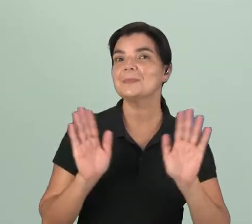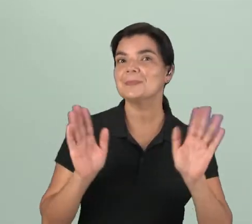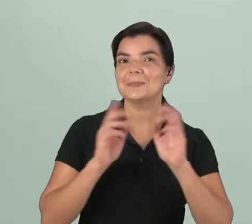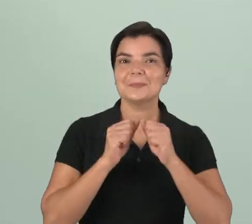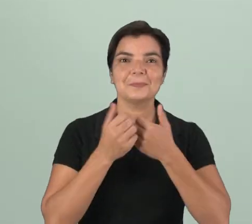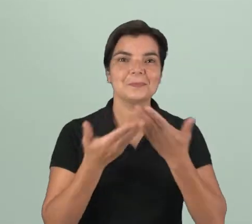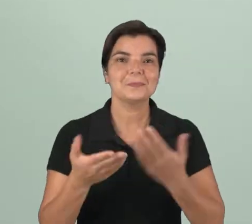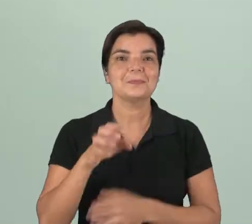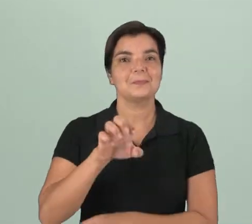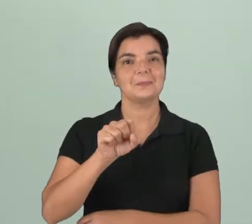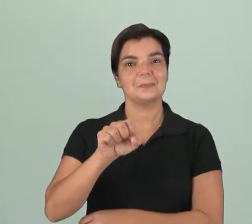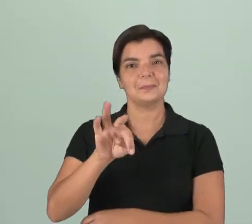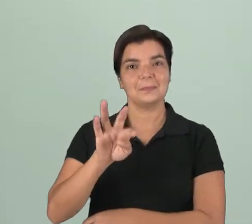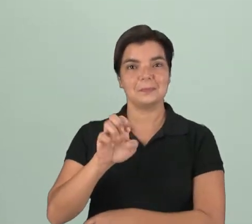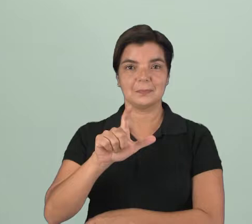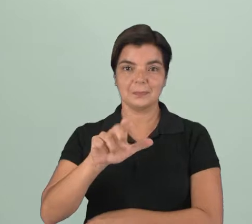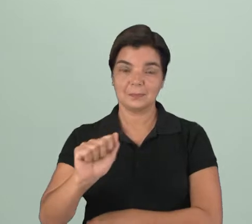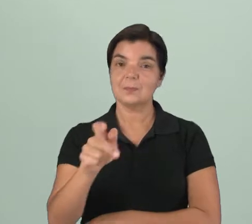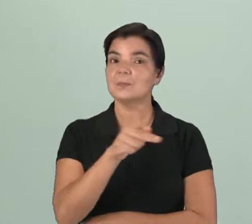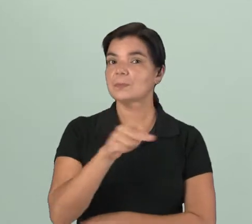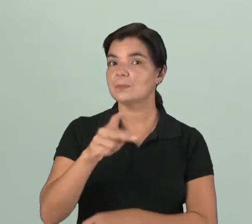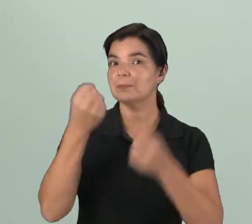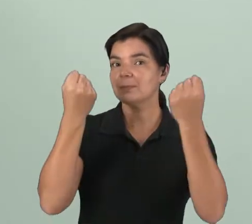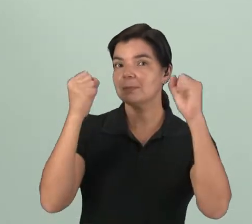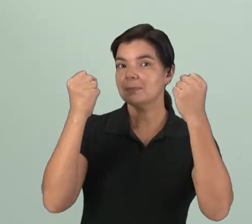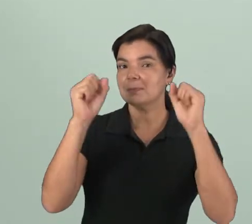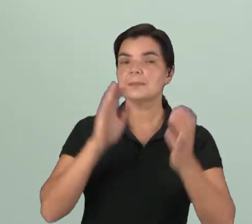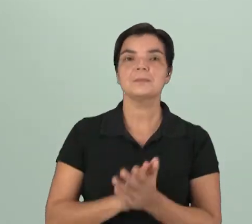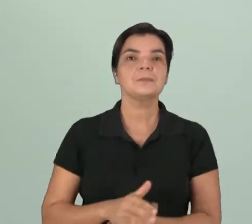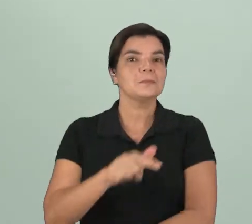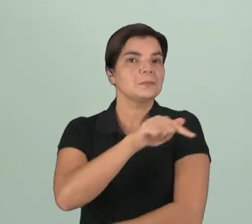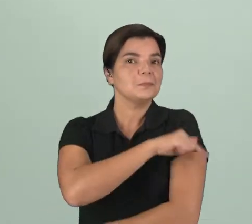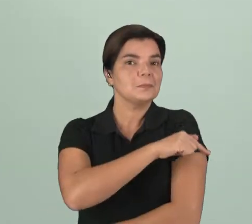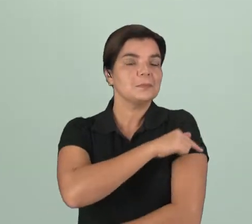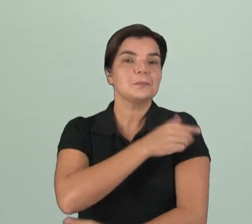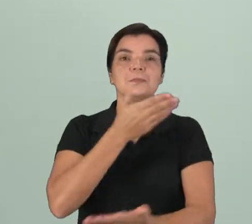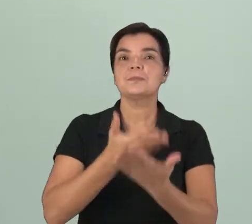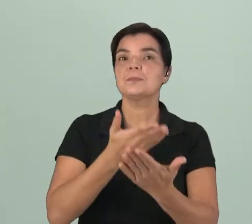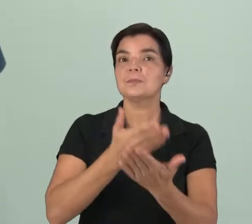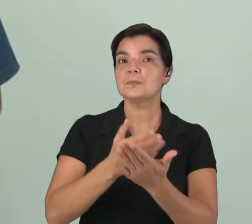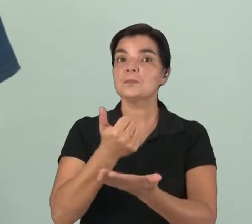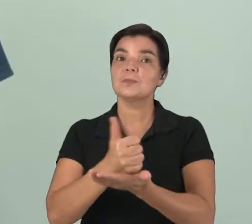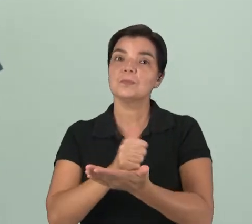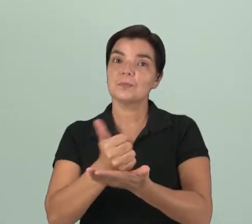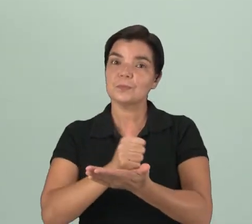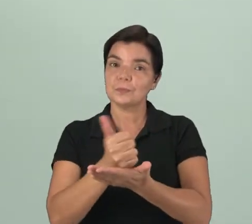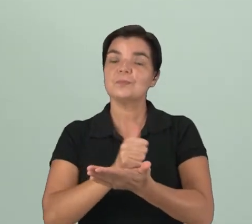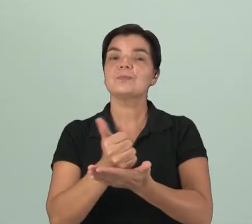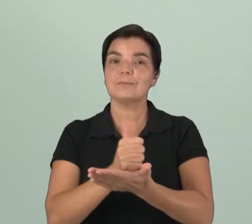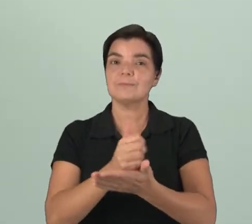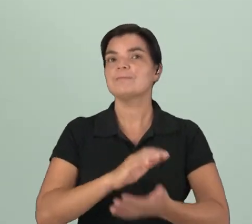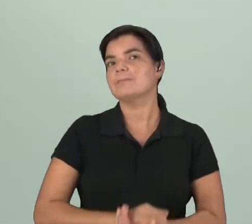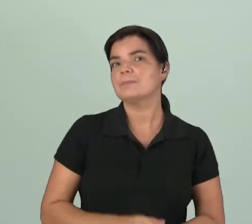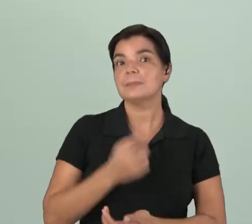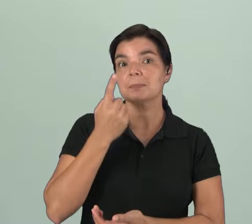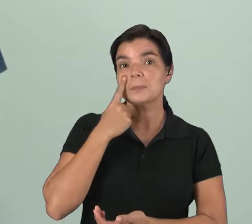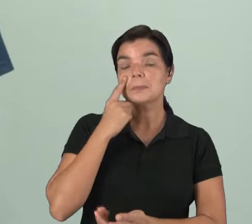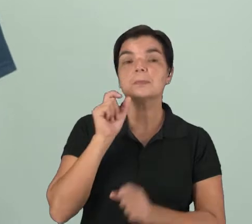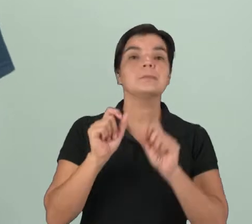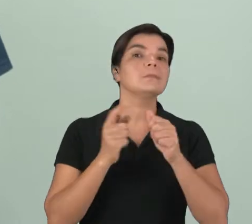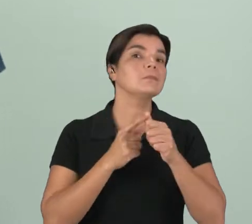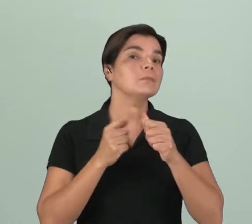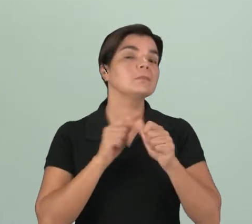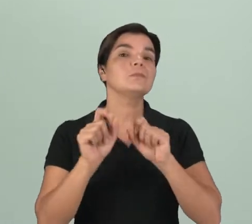Olá, tudo bem? Eu me chamo Estela, sou professora de Educação Física e para o 7º ano nós vamos ver sobre os jogos eletrônicos. Então a gente vai